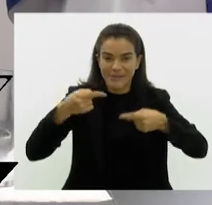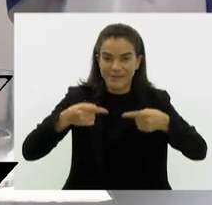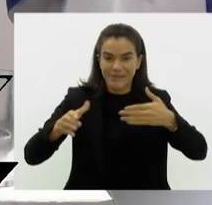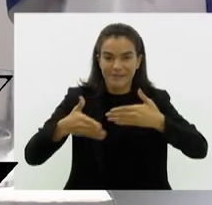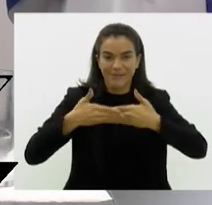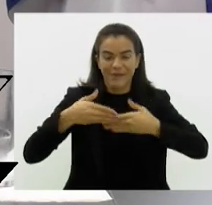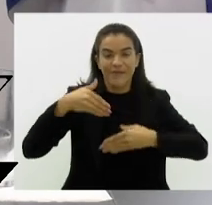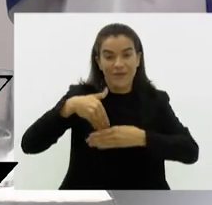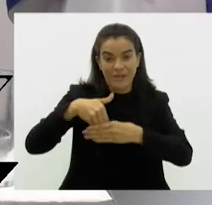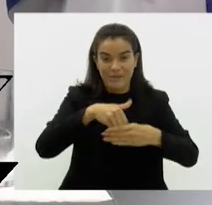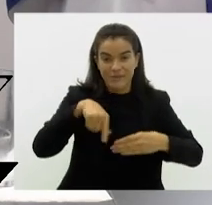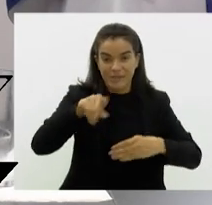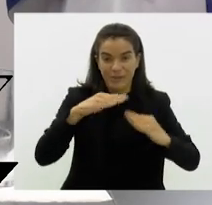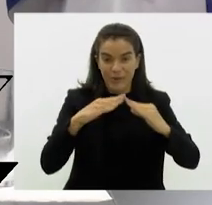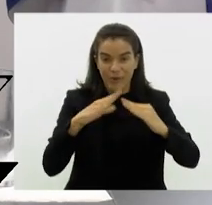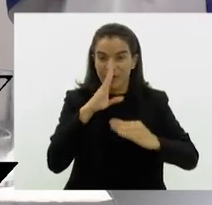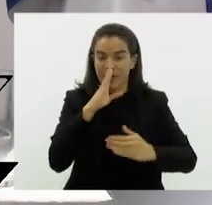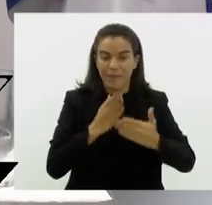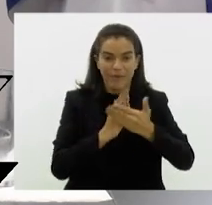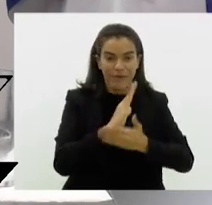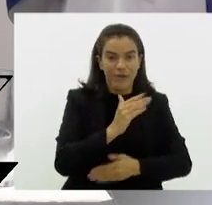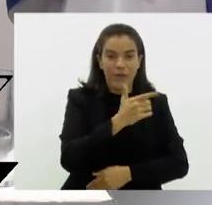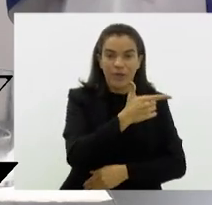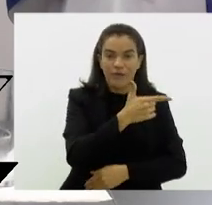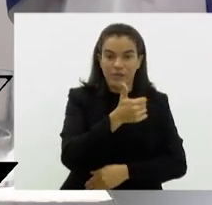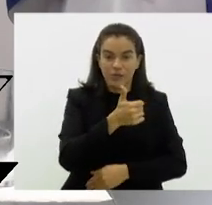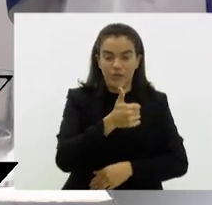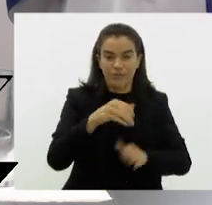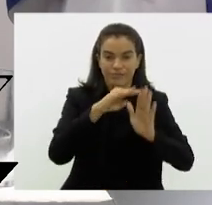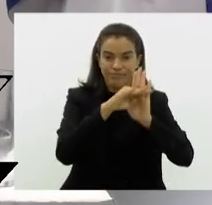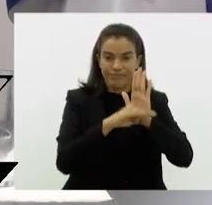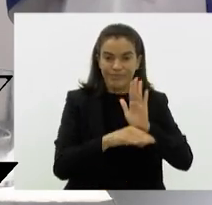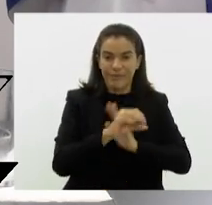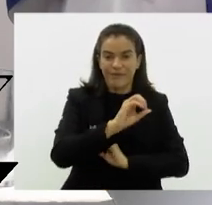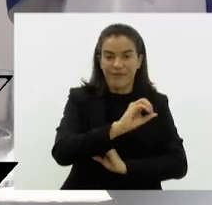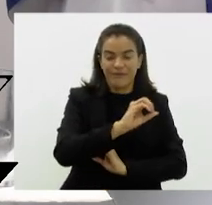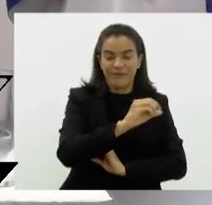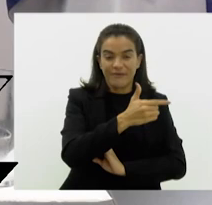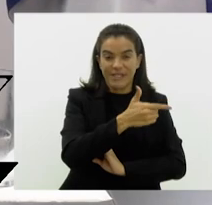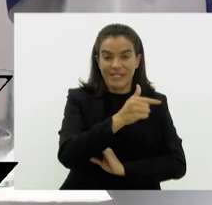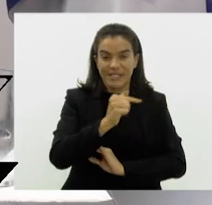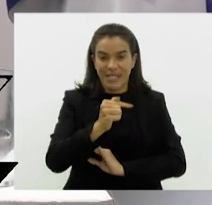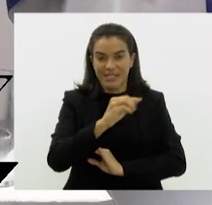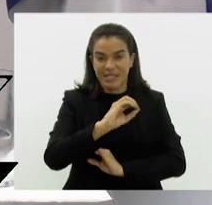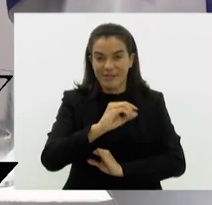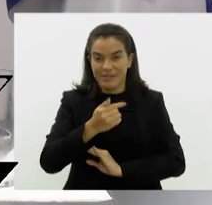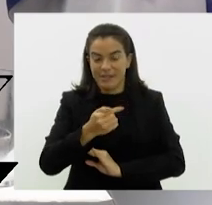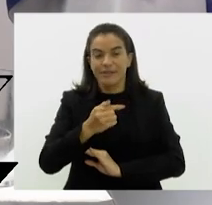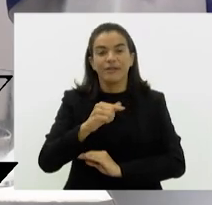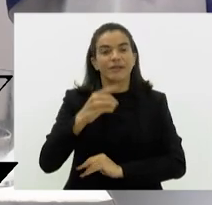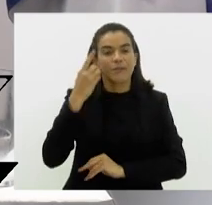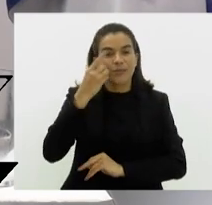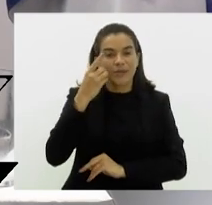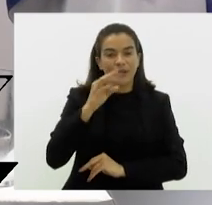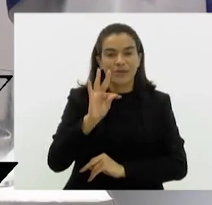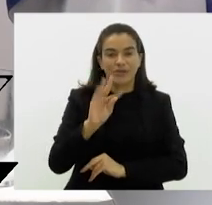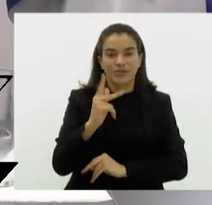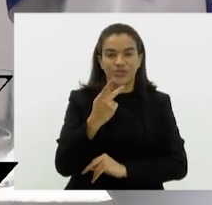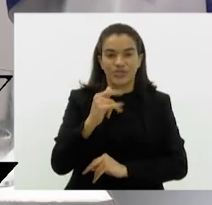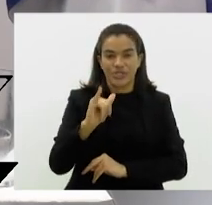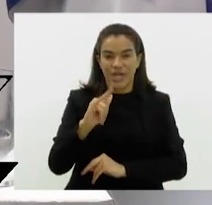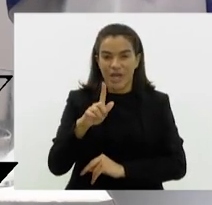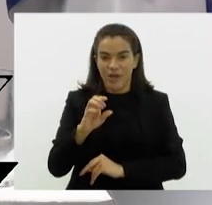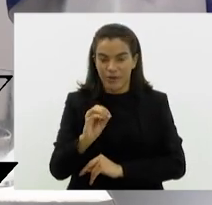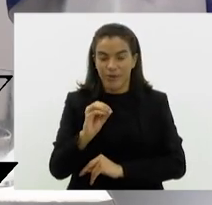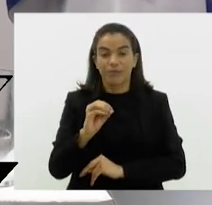discussão e votação. Senhores que aprovam, permaneçam como estão, aprovado 21 da pauta, PL 2707-23, de autoria do deputado Thiago Gagliasso,